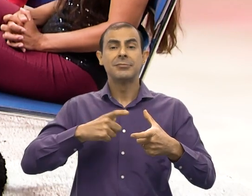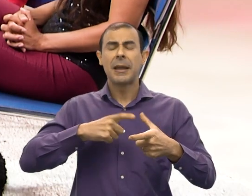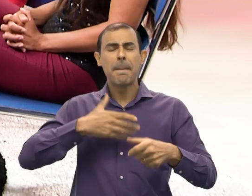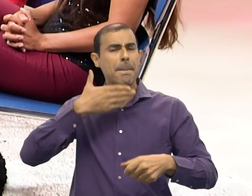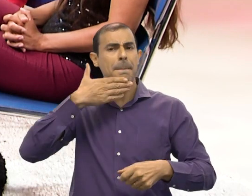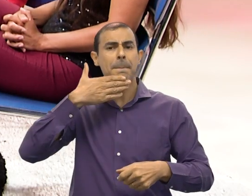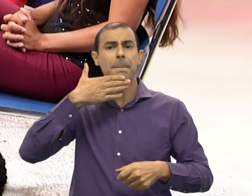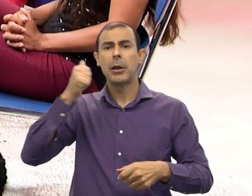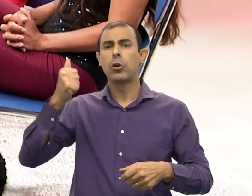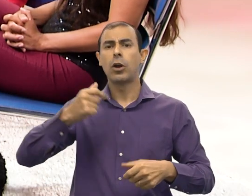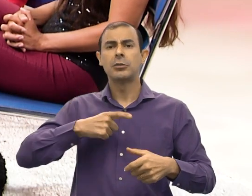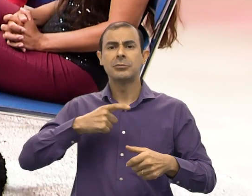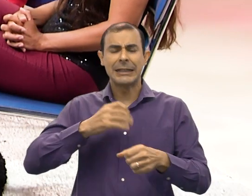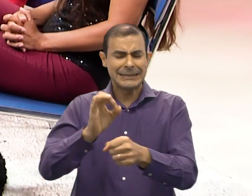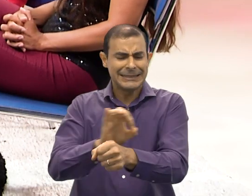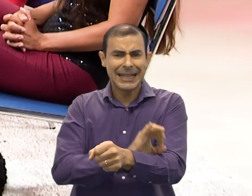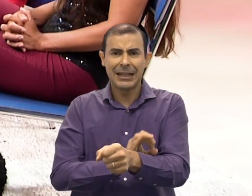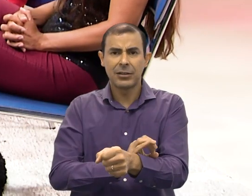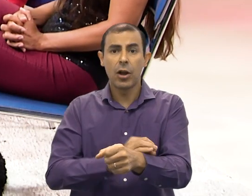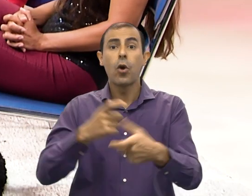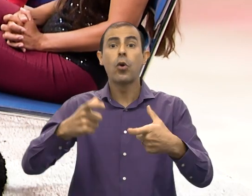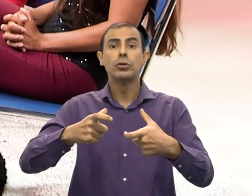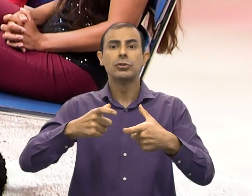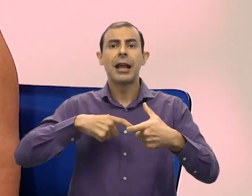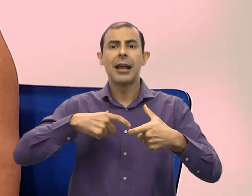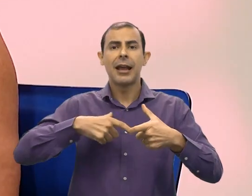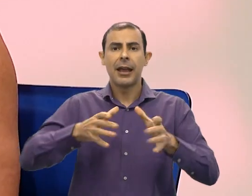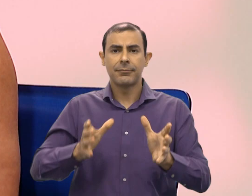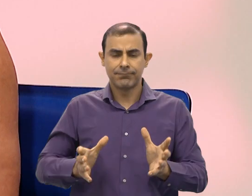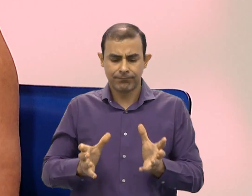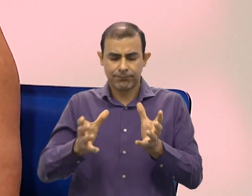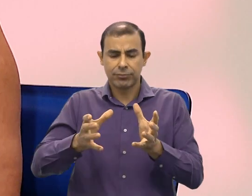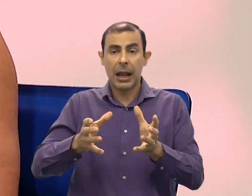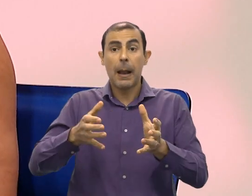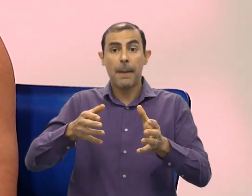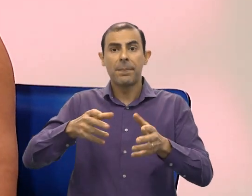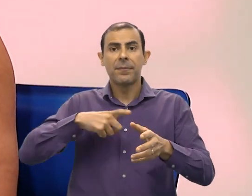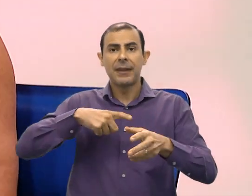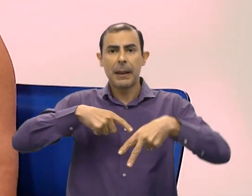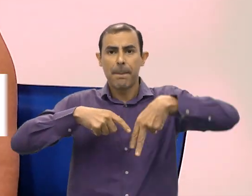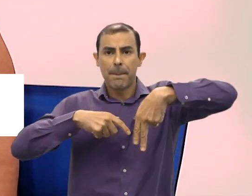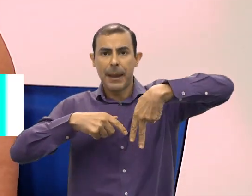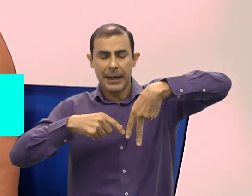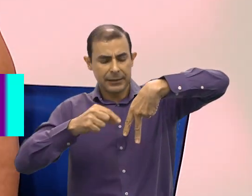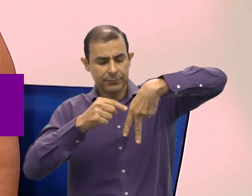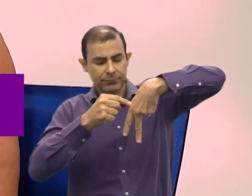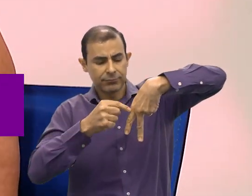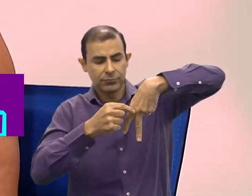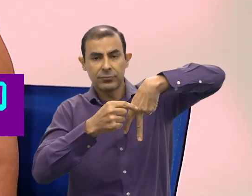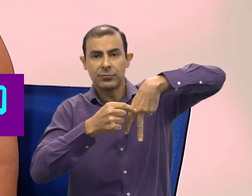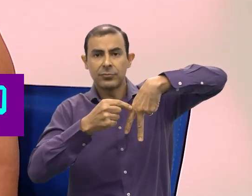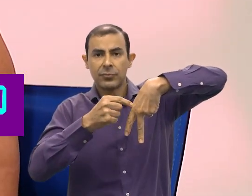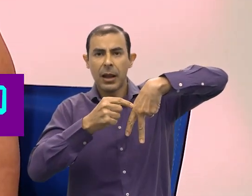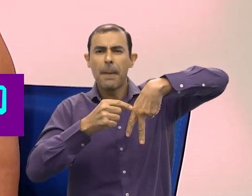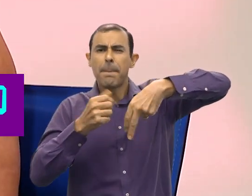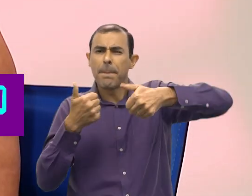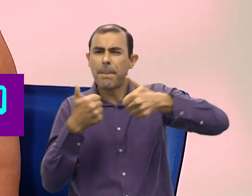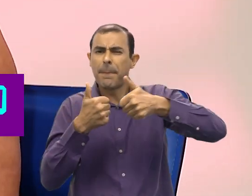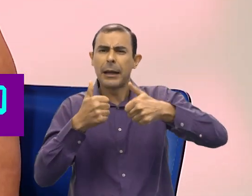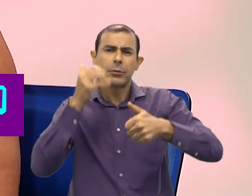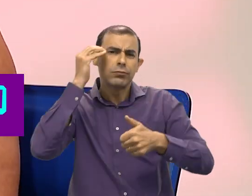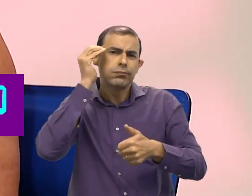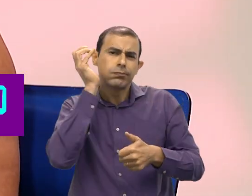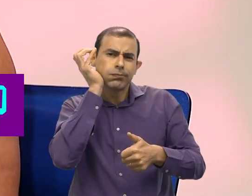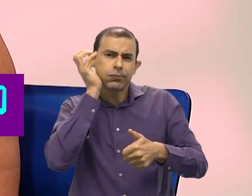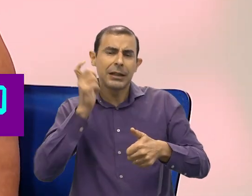maior quantidade de células, é o osso da bacia. Imagina a coluna e no final da coluna, na região do bumbum, tem